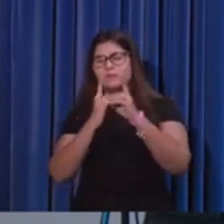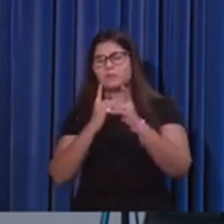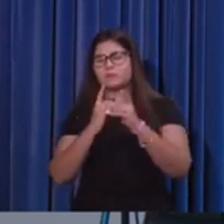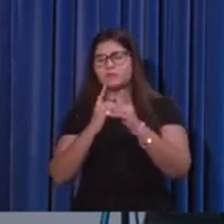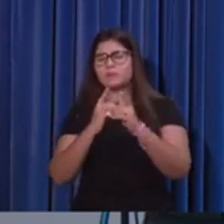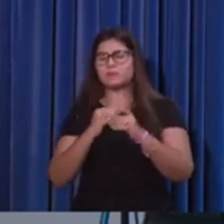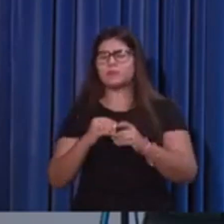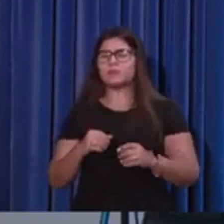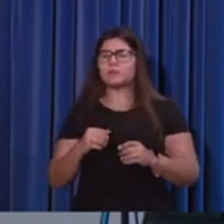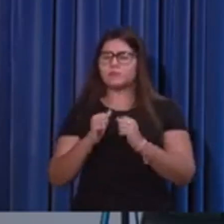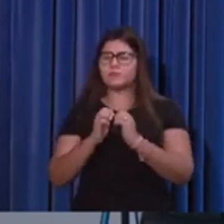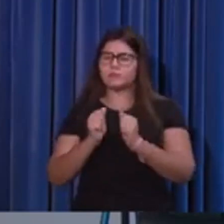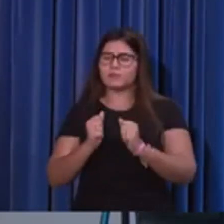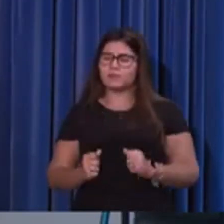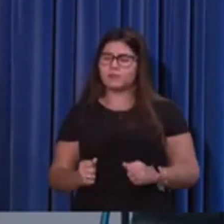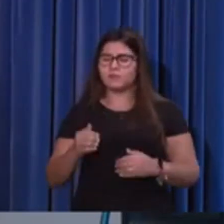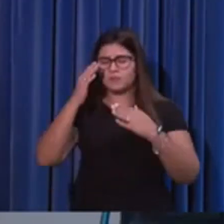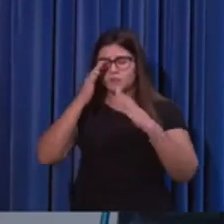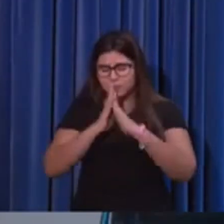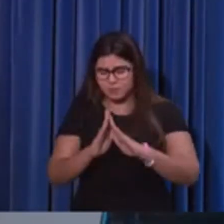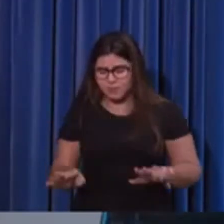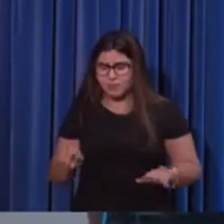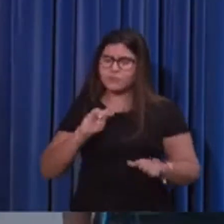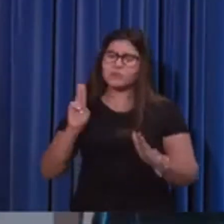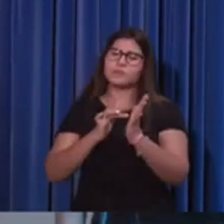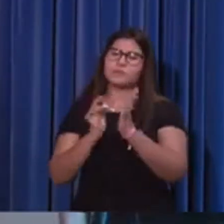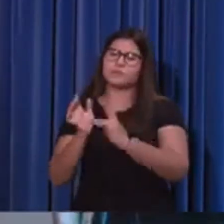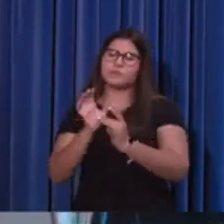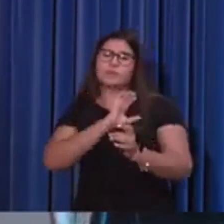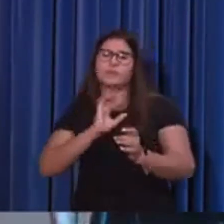Te adorar. Em nome de Jesus Cristo. Amém.